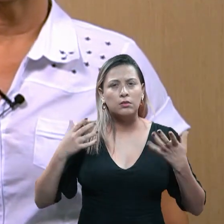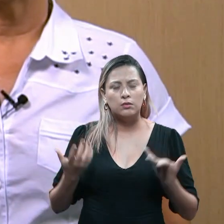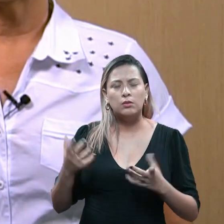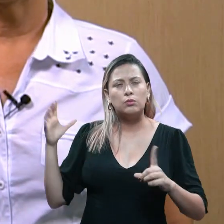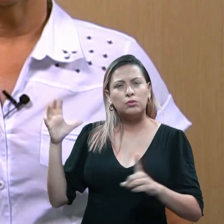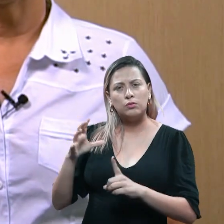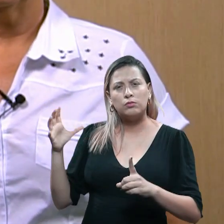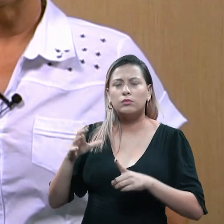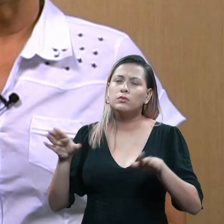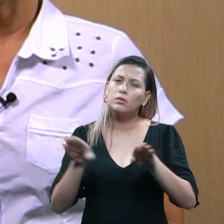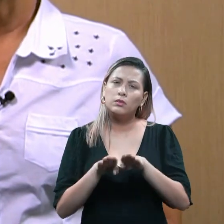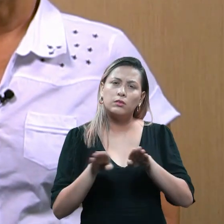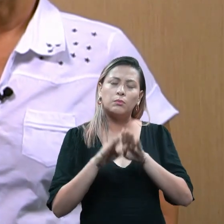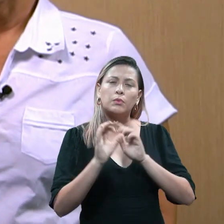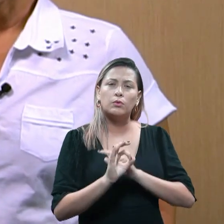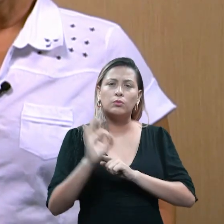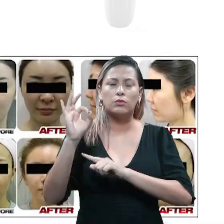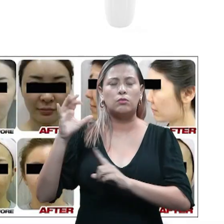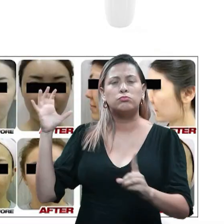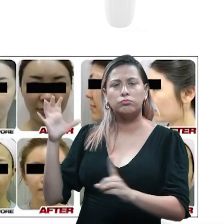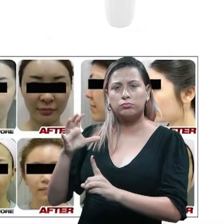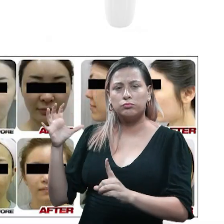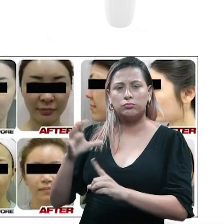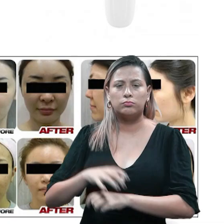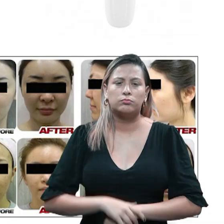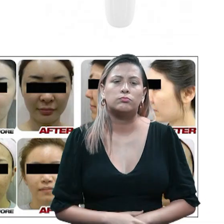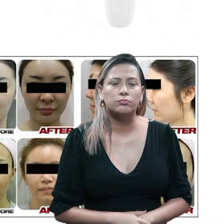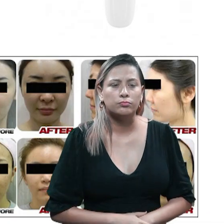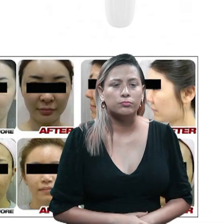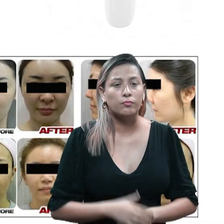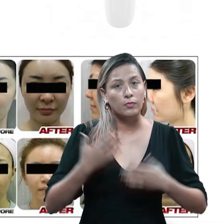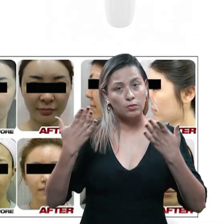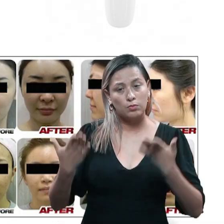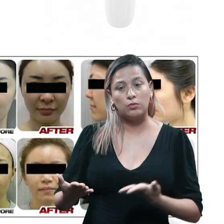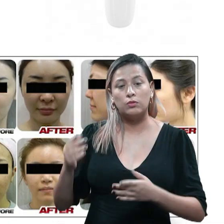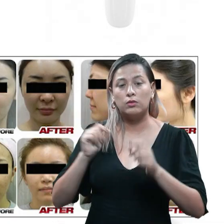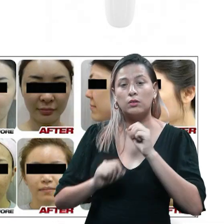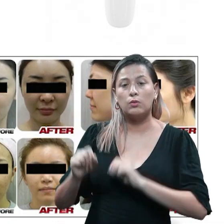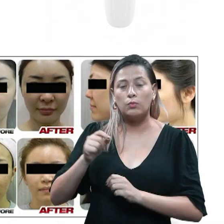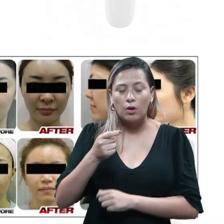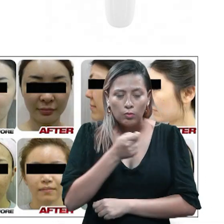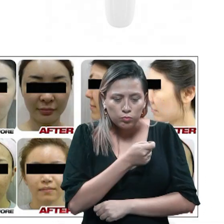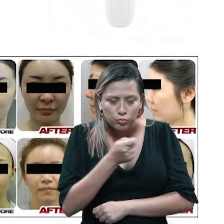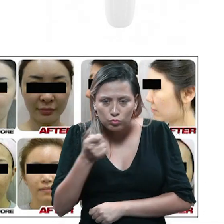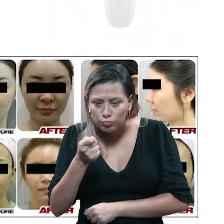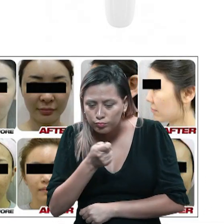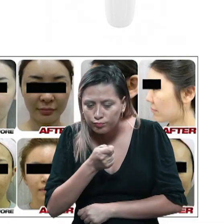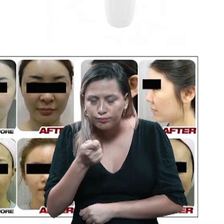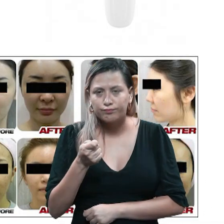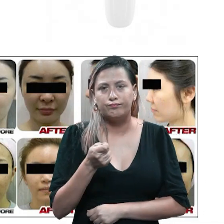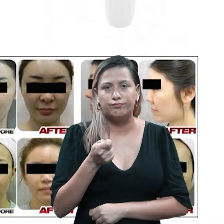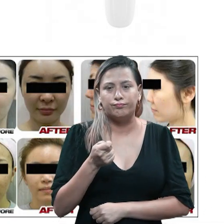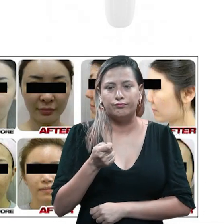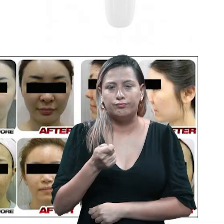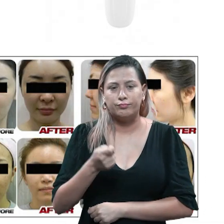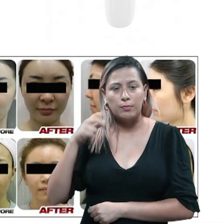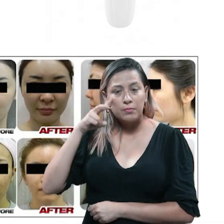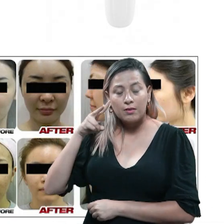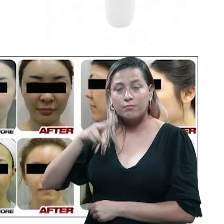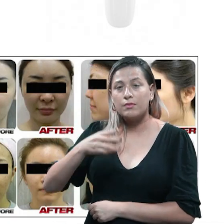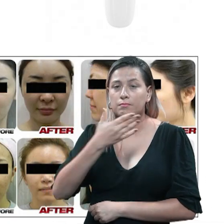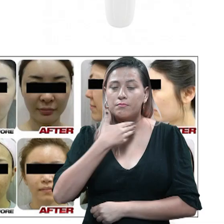e o grau de acometimento. Outra ferramenta importante é a lupa. Com ela, você poderá